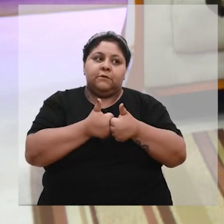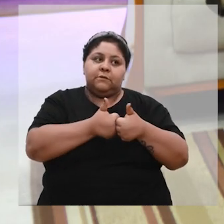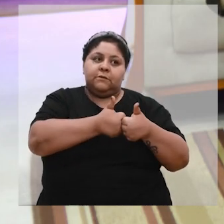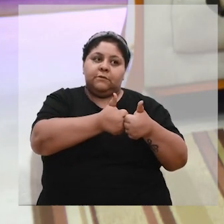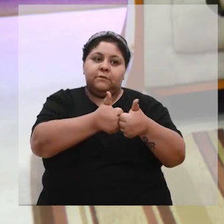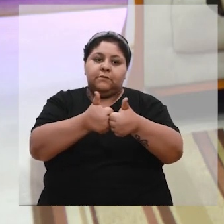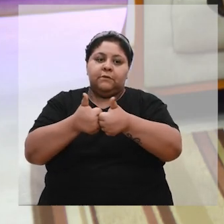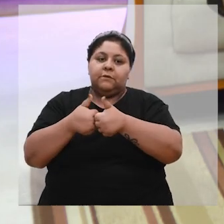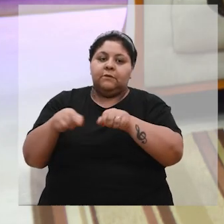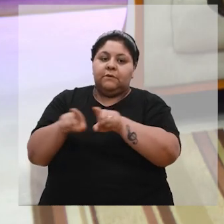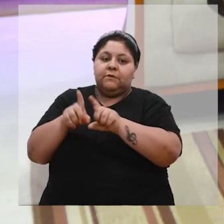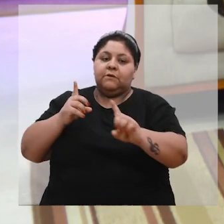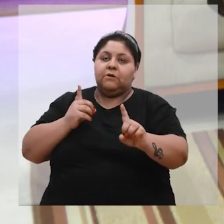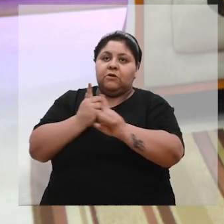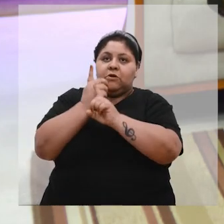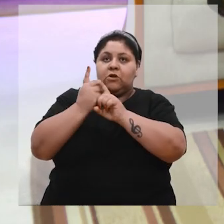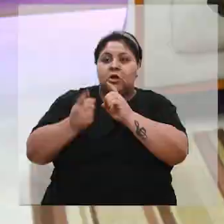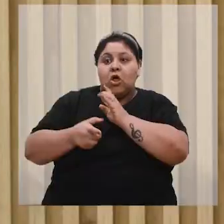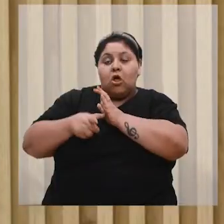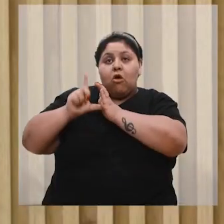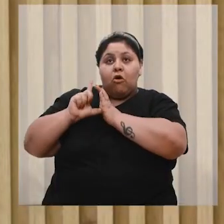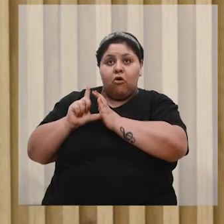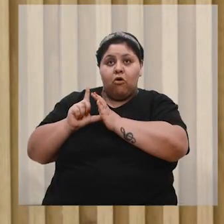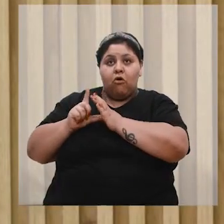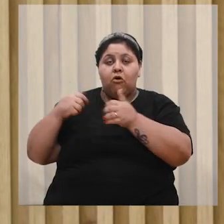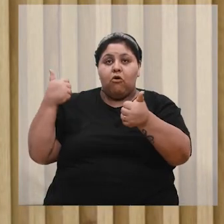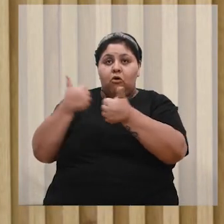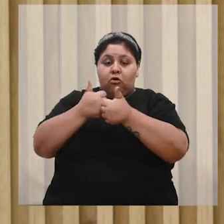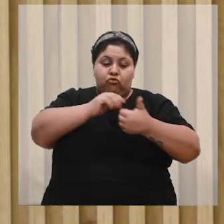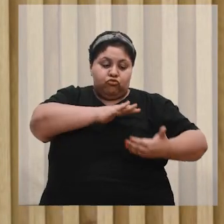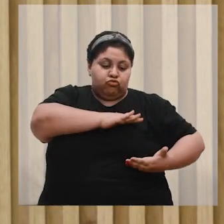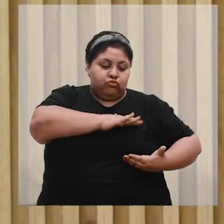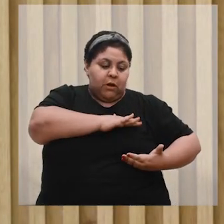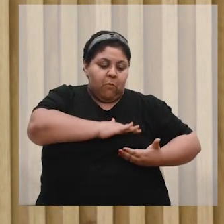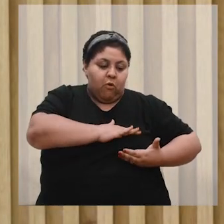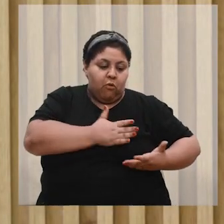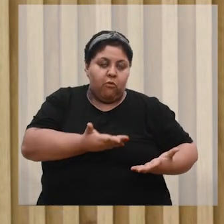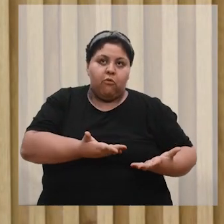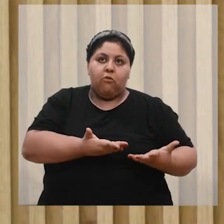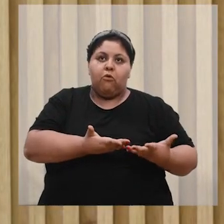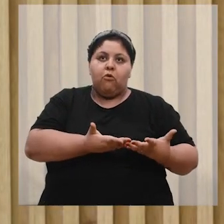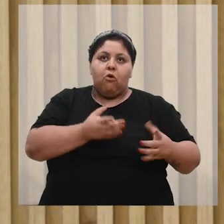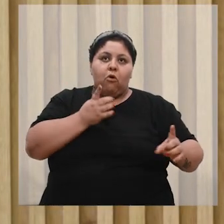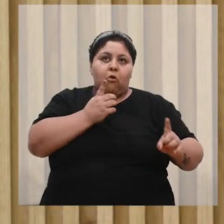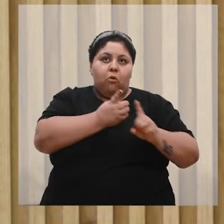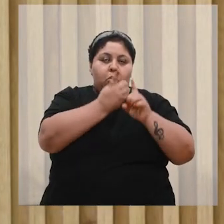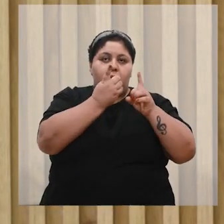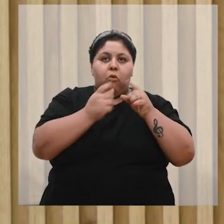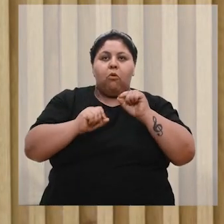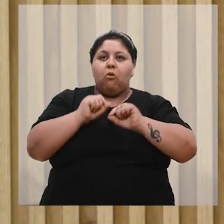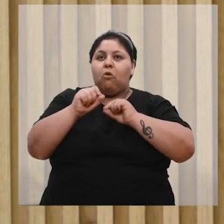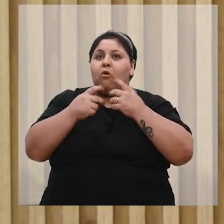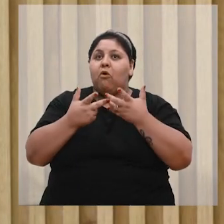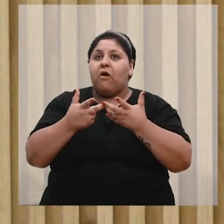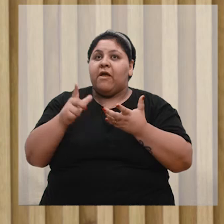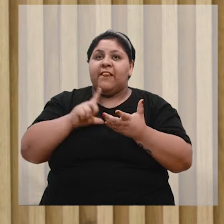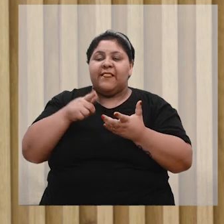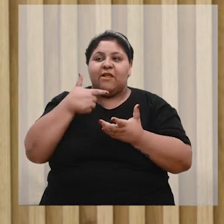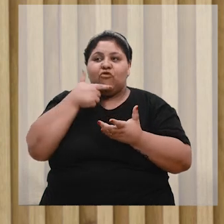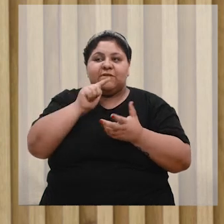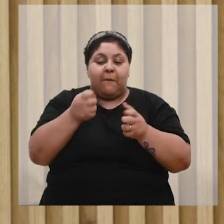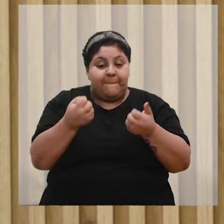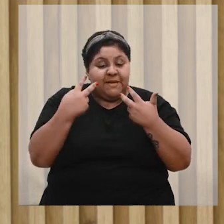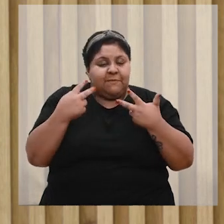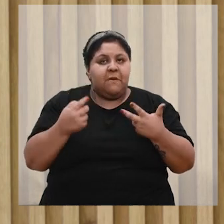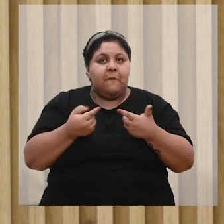tu que acompanha também, como é importante descobrir quanto antes, né, através da mamografia ou autoexame, né, mas como às